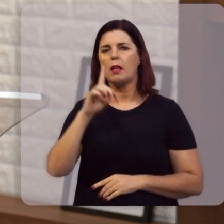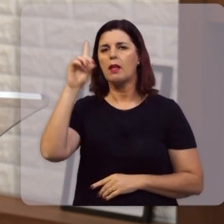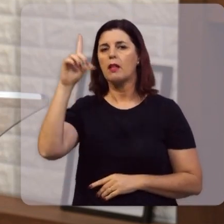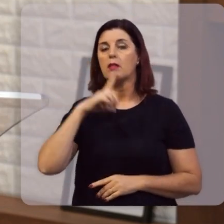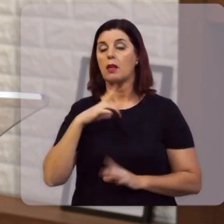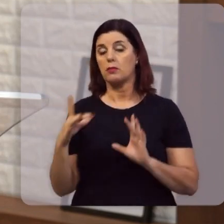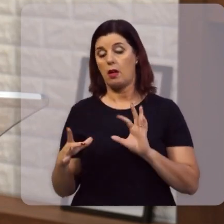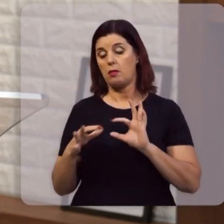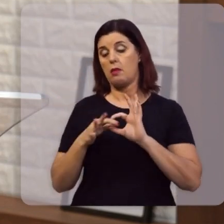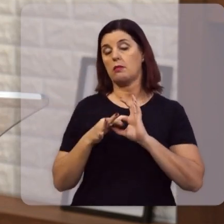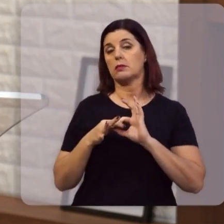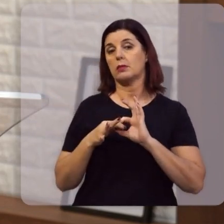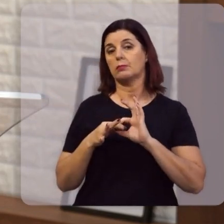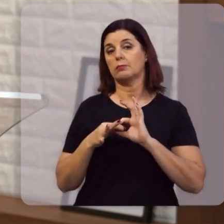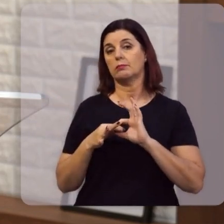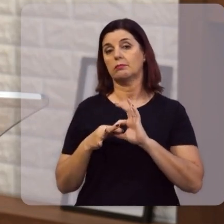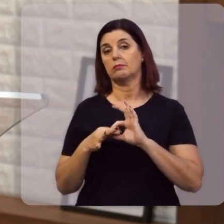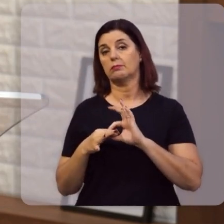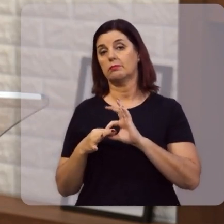da aliança.